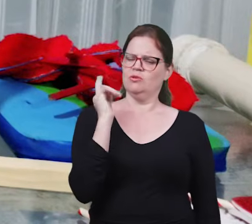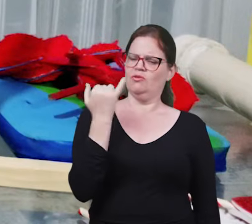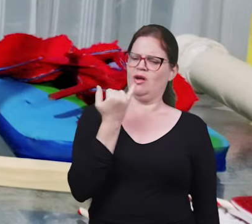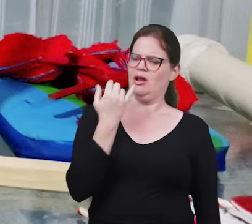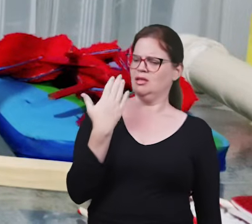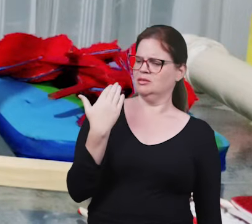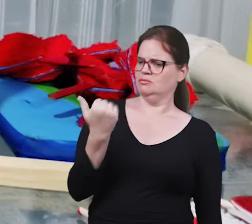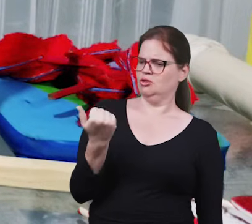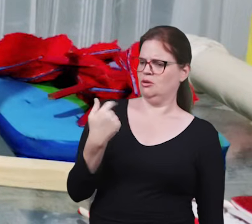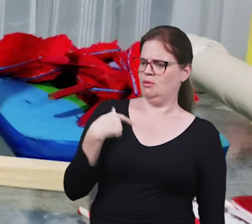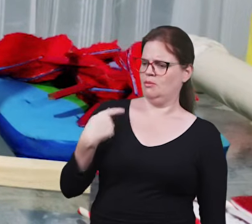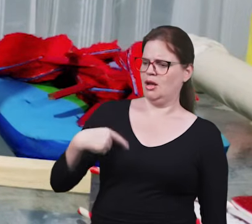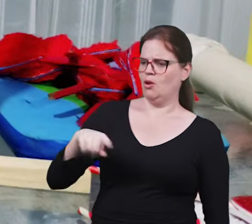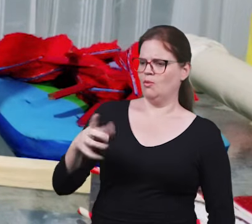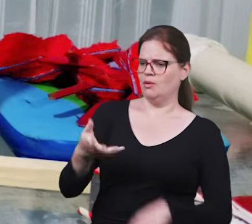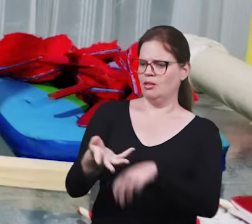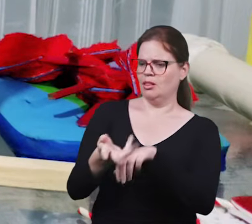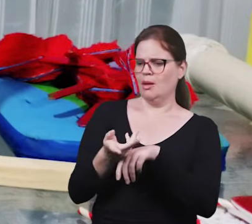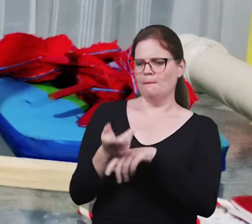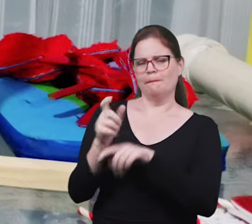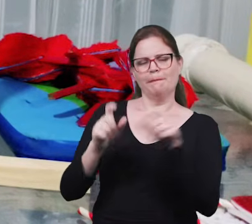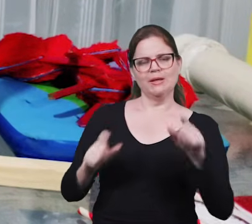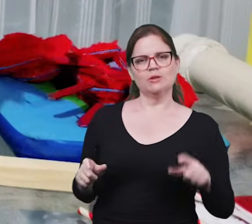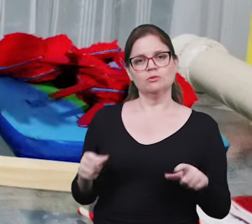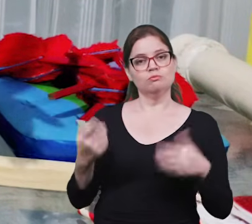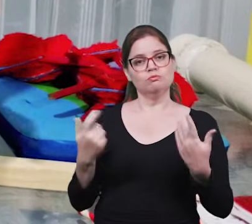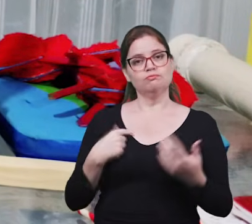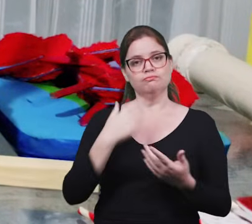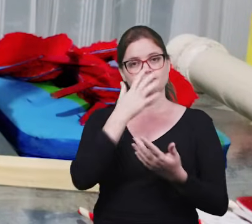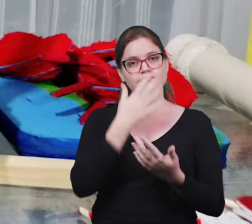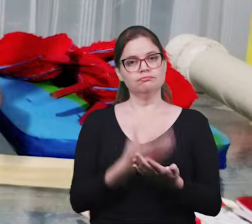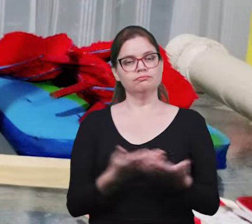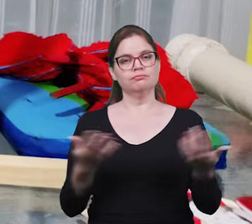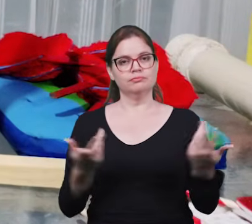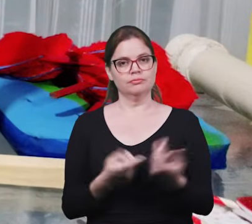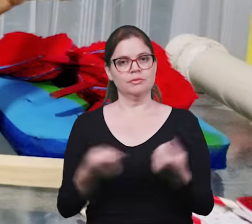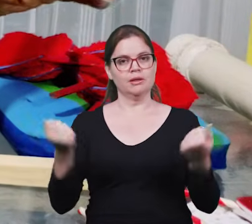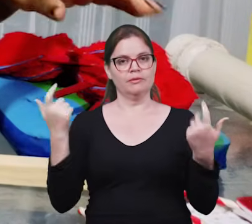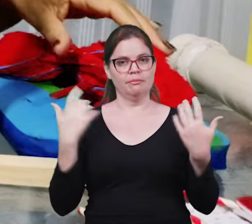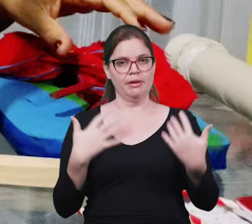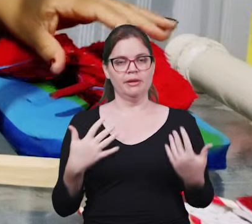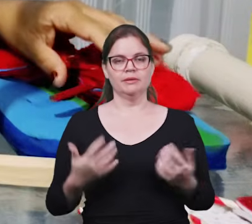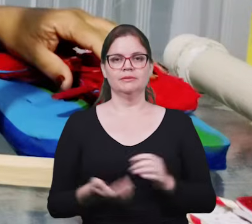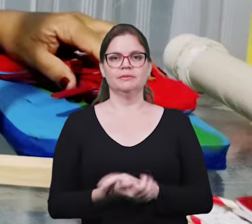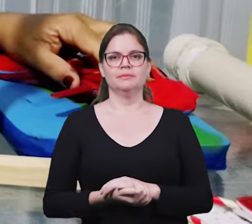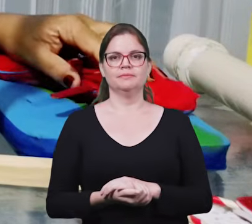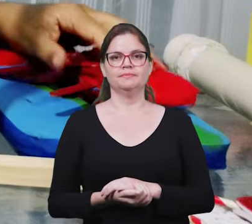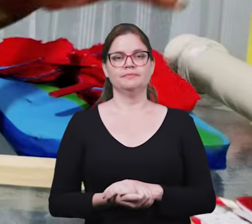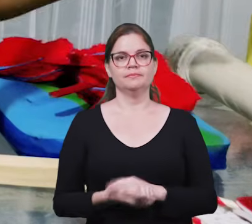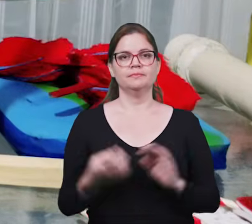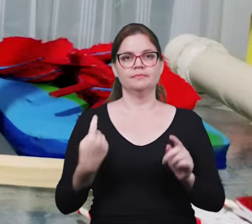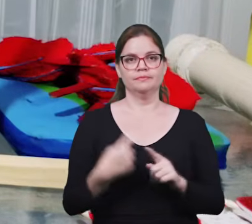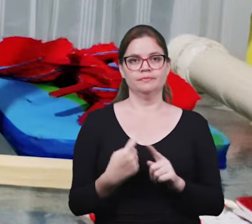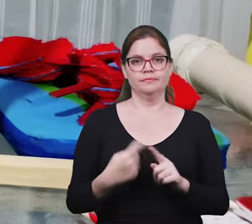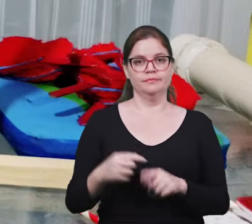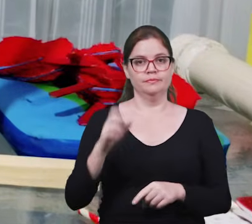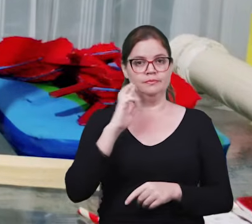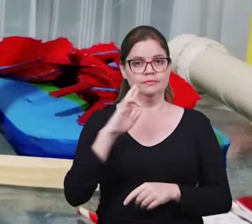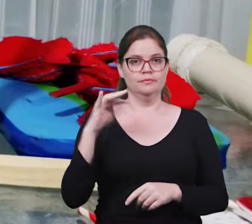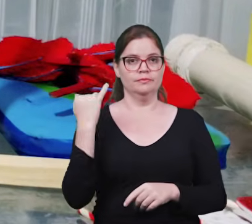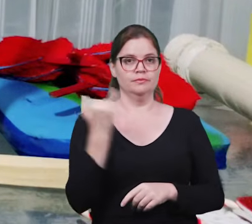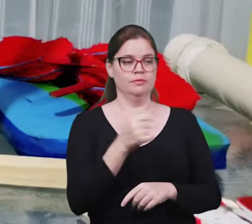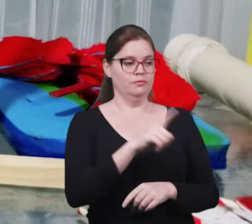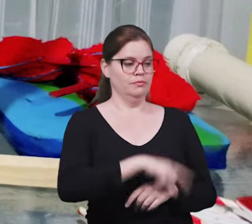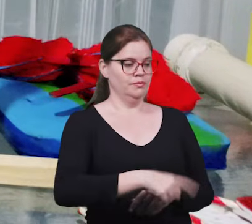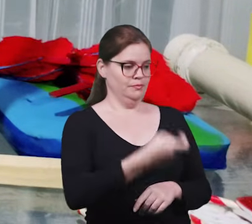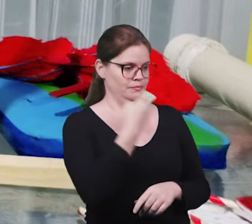O Senhor nos chamou para algo novo, transformador. Que bênção, né? O Senhor falou, vocês não serão mais